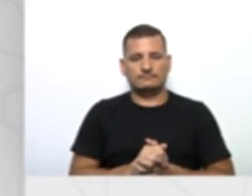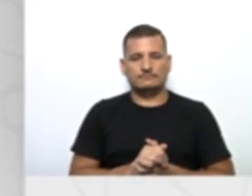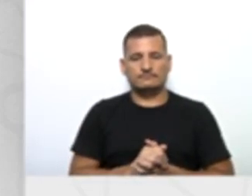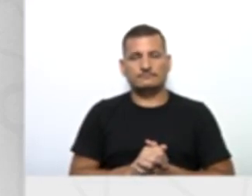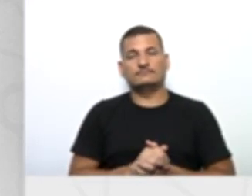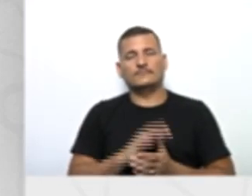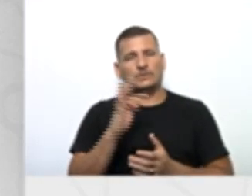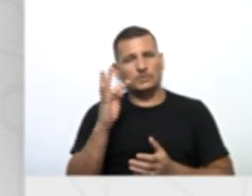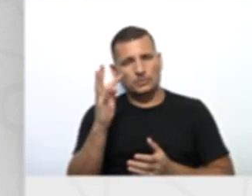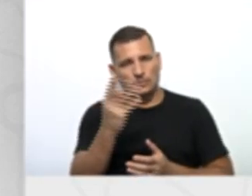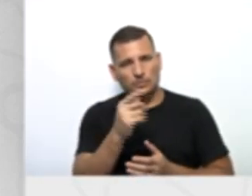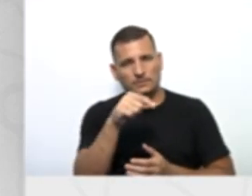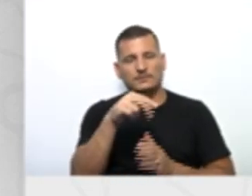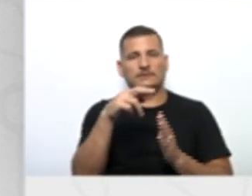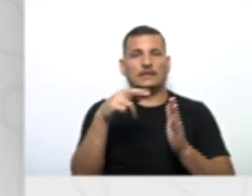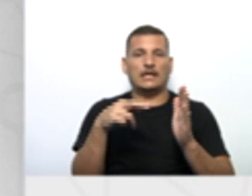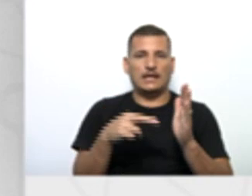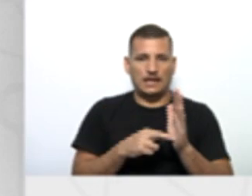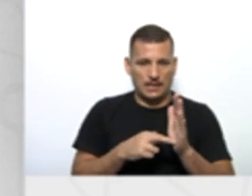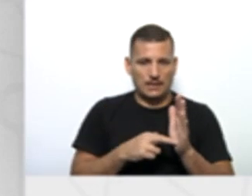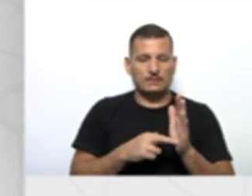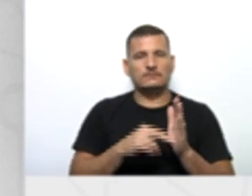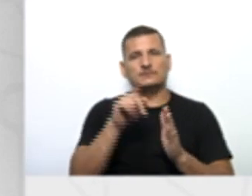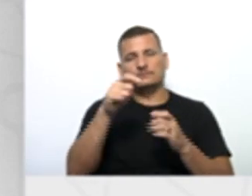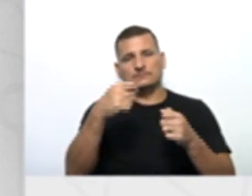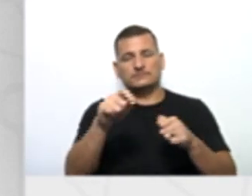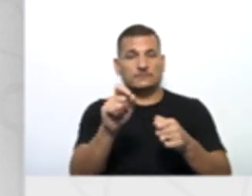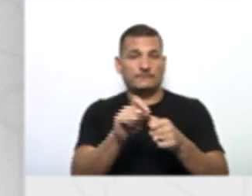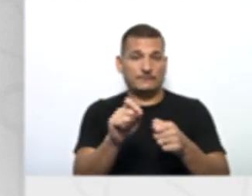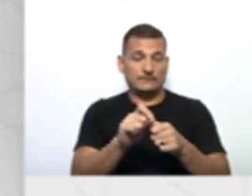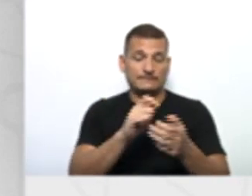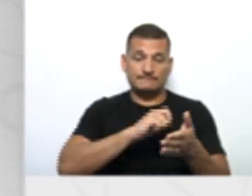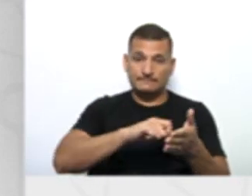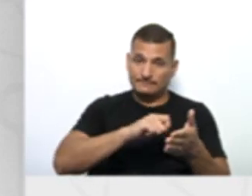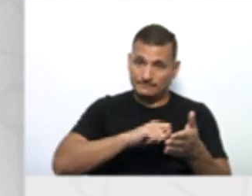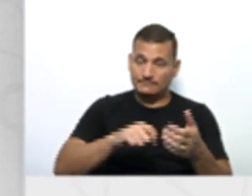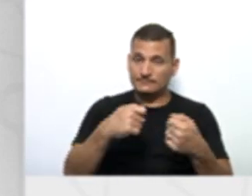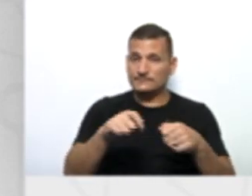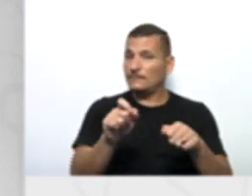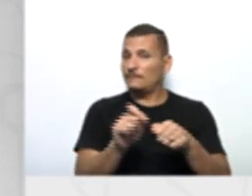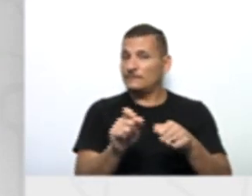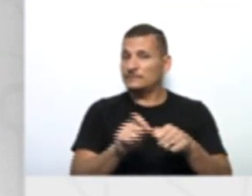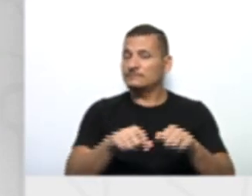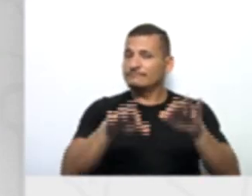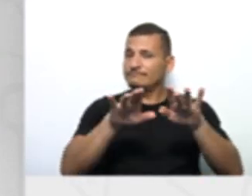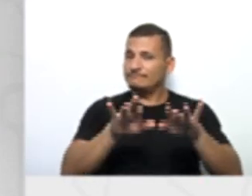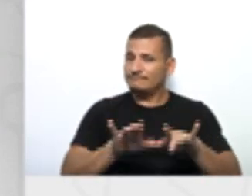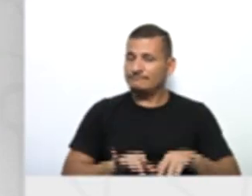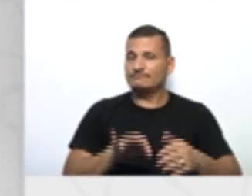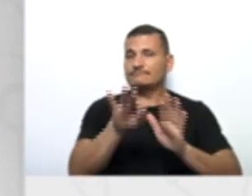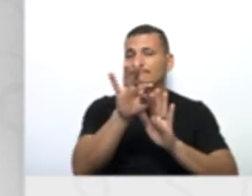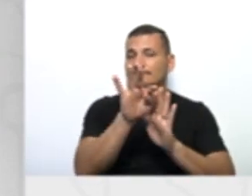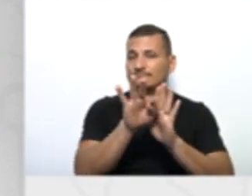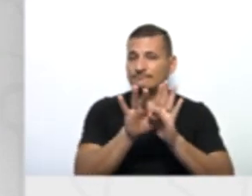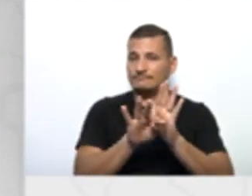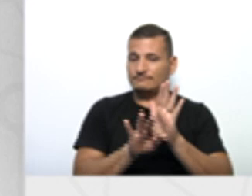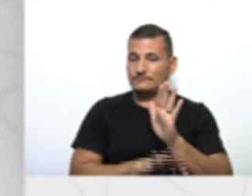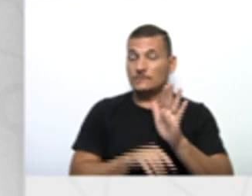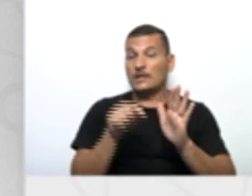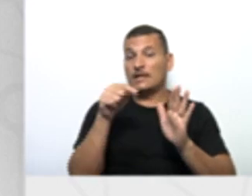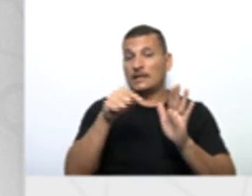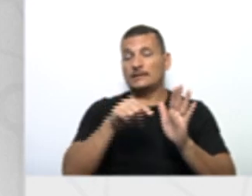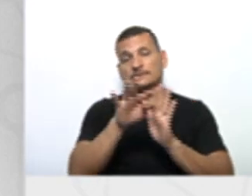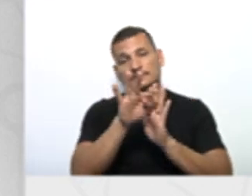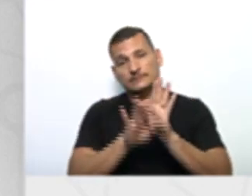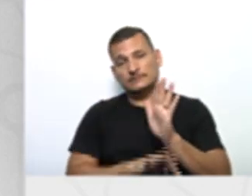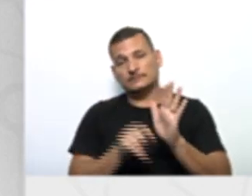Todos esses procedimentos, você tem que fazer as anotações, você tem que elaborar um texto, e esse texto, ele vai estar adequado a